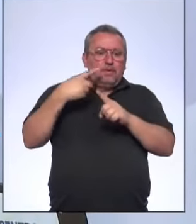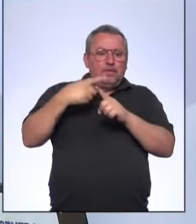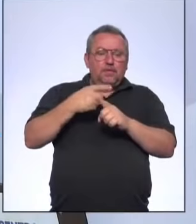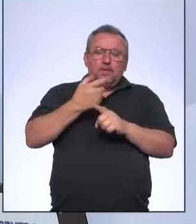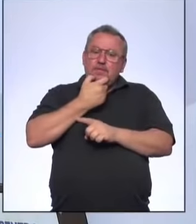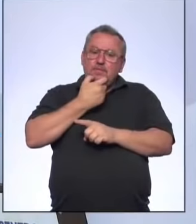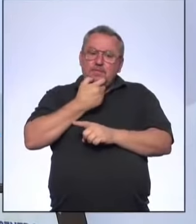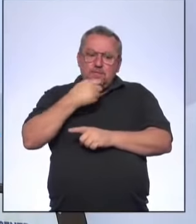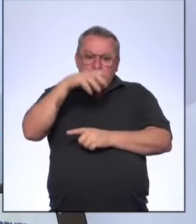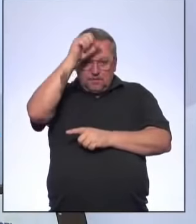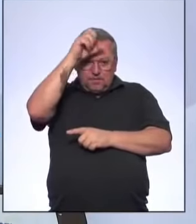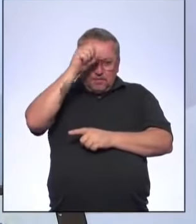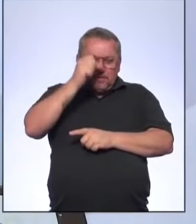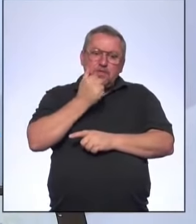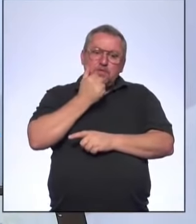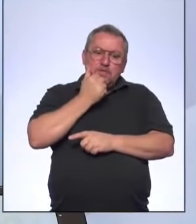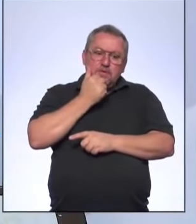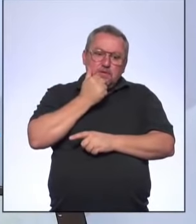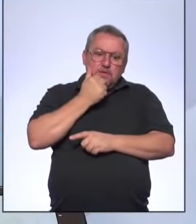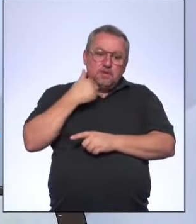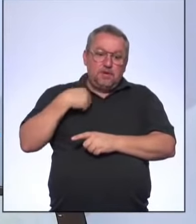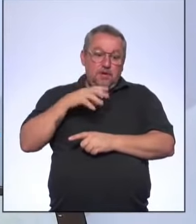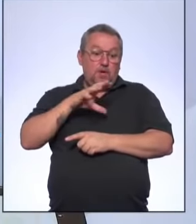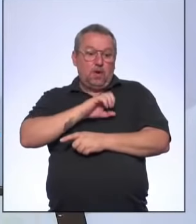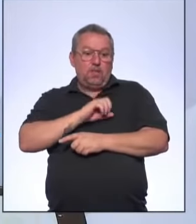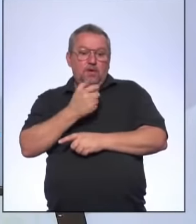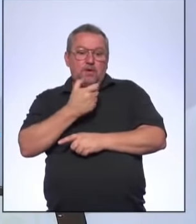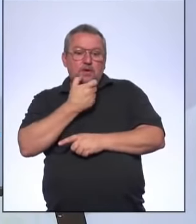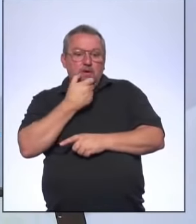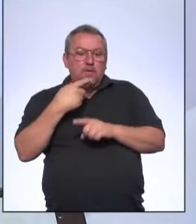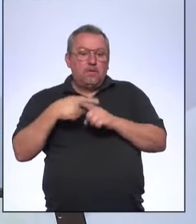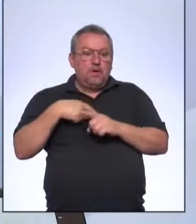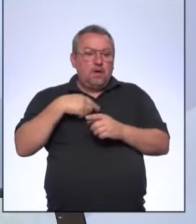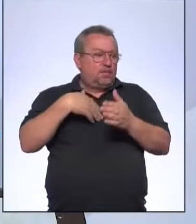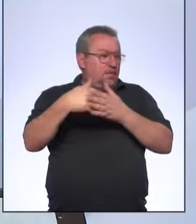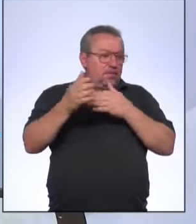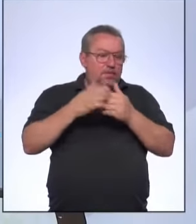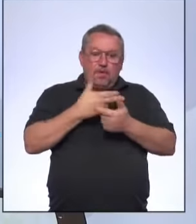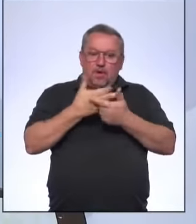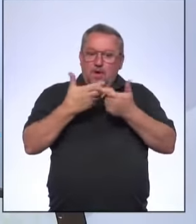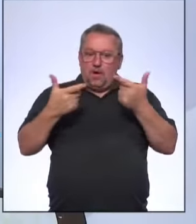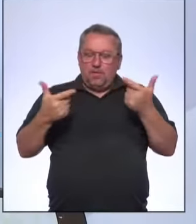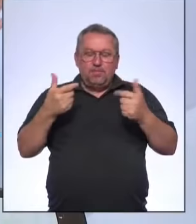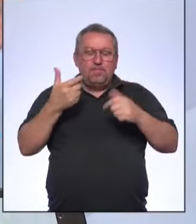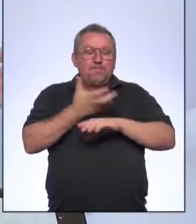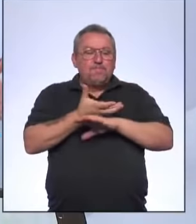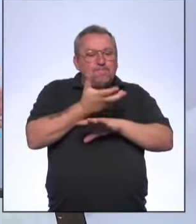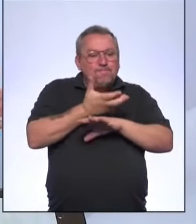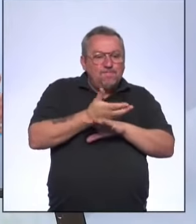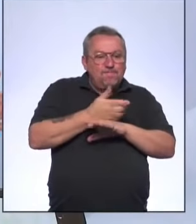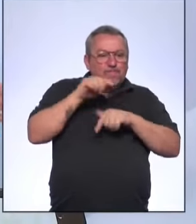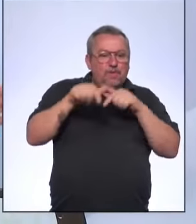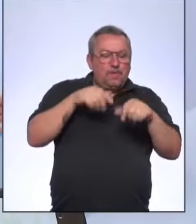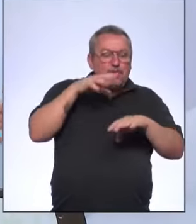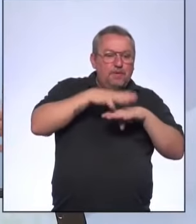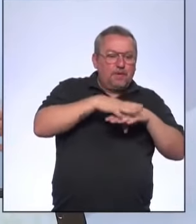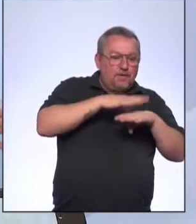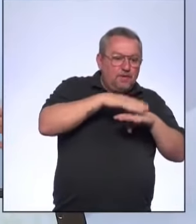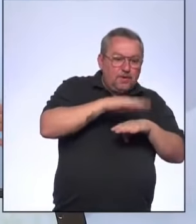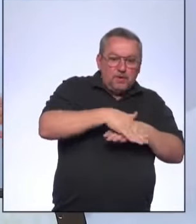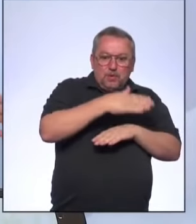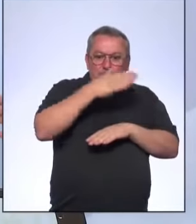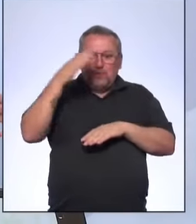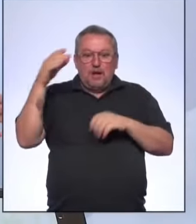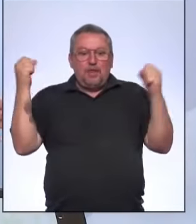aula de inglês eu tenho que aprender ciências eu amo o inglês porque a gente pode aprender qualquer matéria eu já trabalhei de matemática